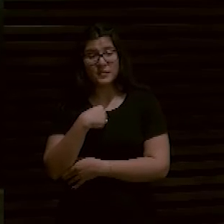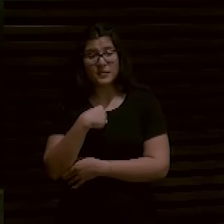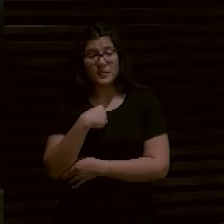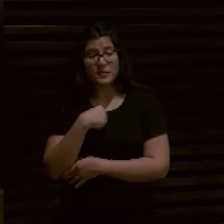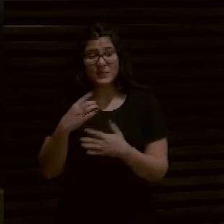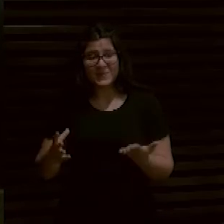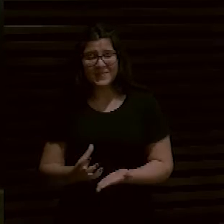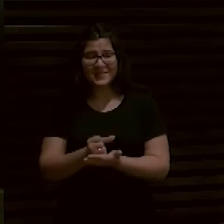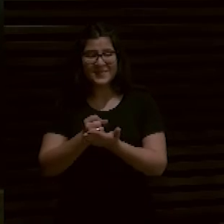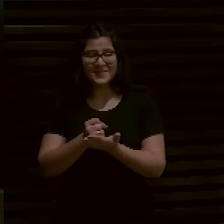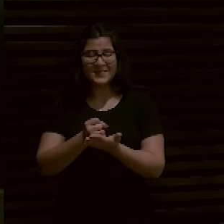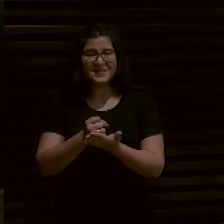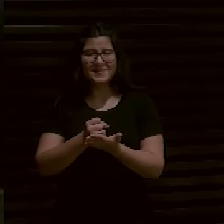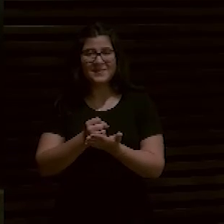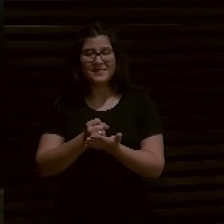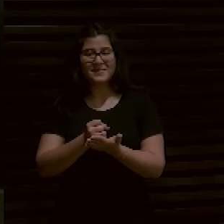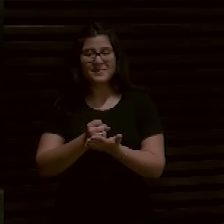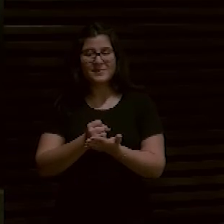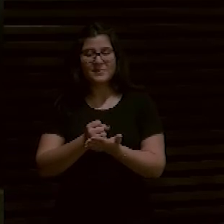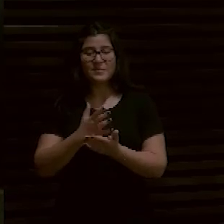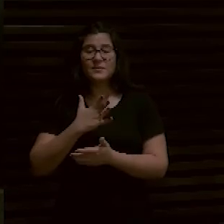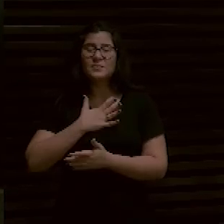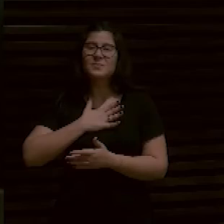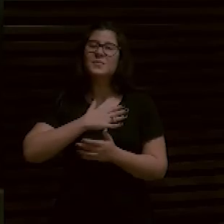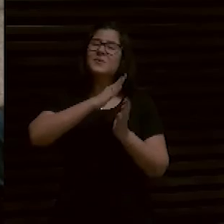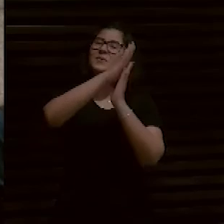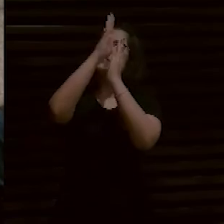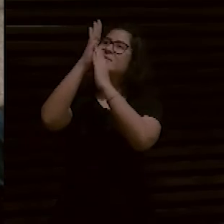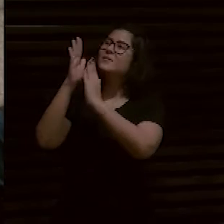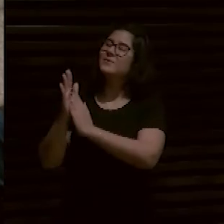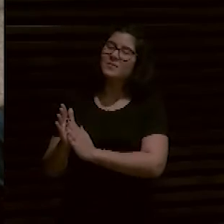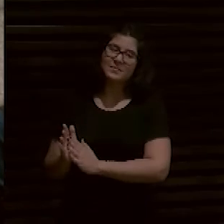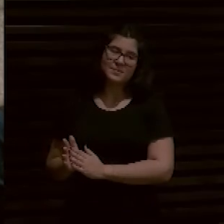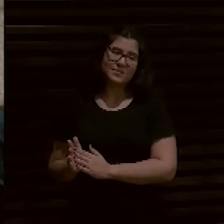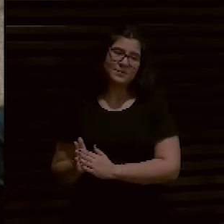e serei salvo, porque tu és o meu louvor.